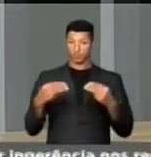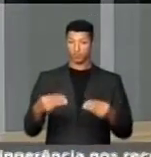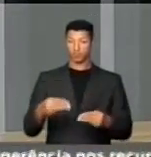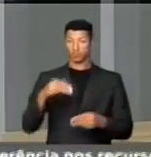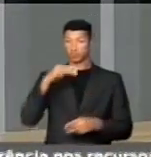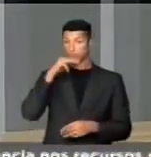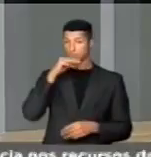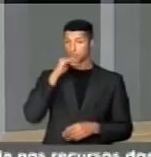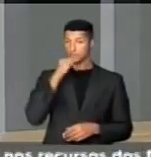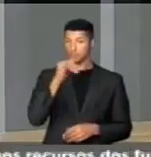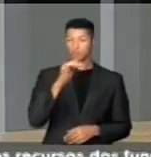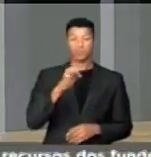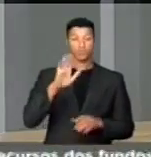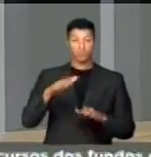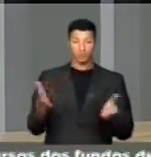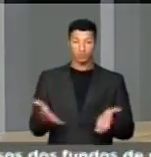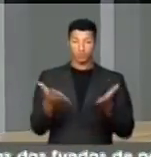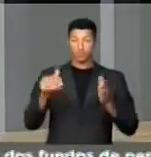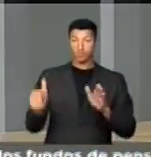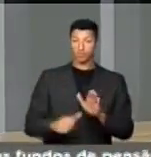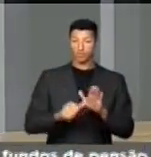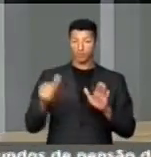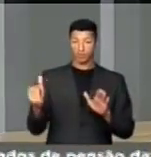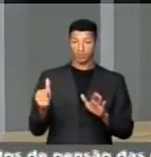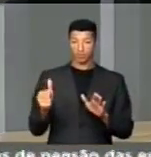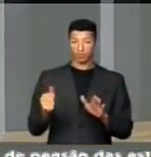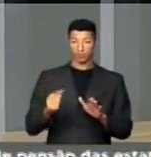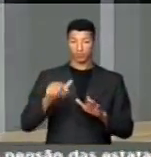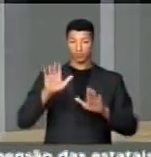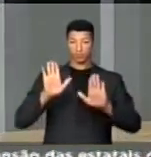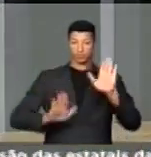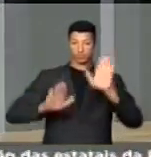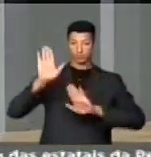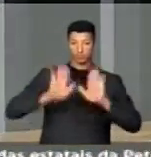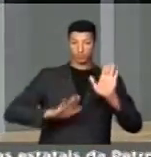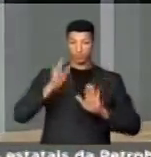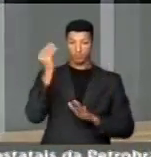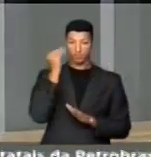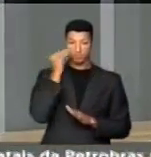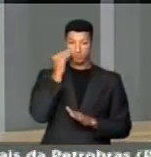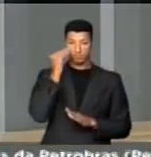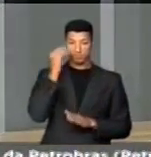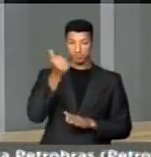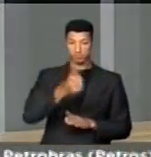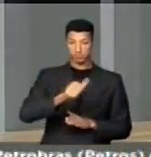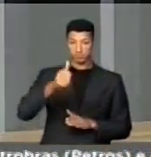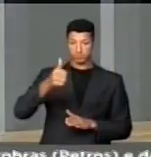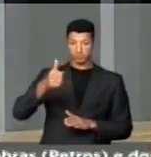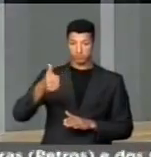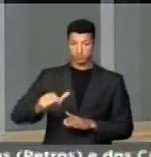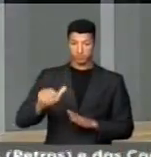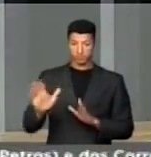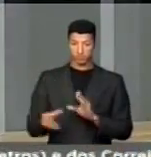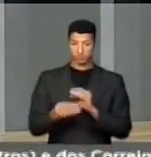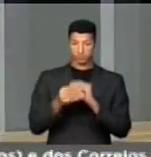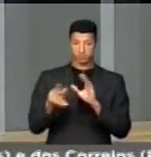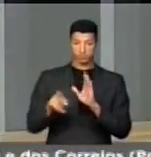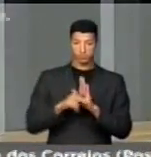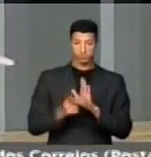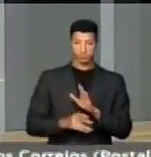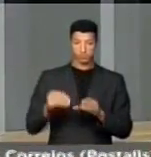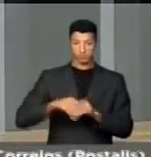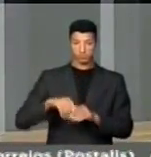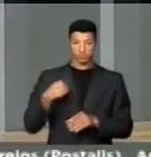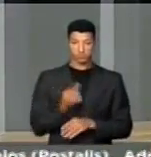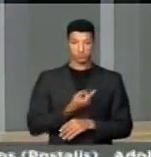Minas e Energias promoveu pela primeira vez um leilão tentando avaliar a inclusão dentro da